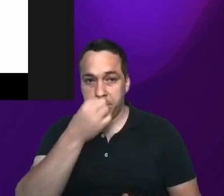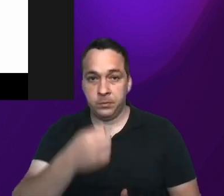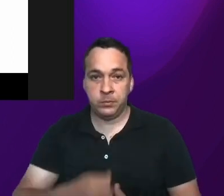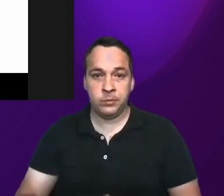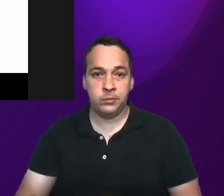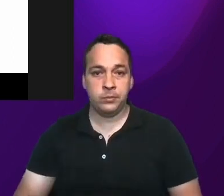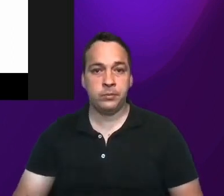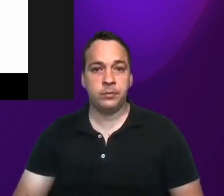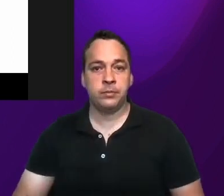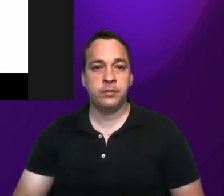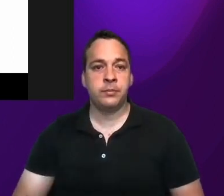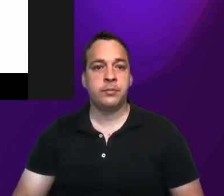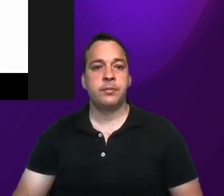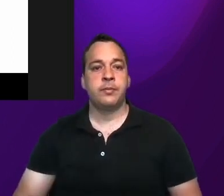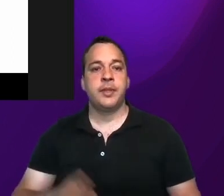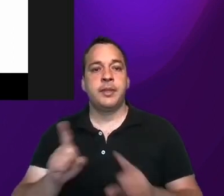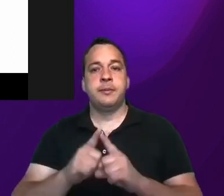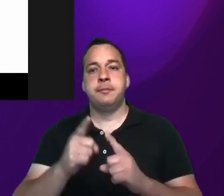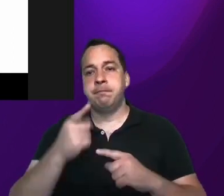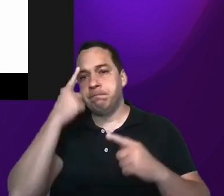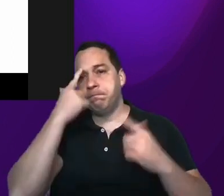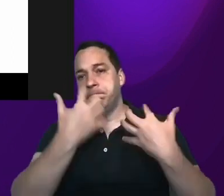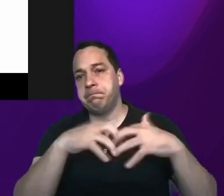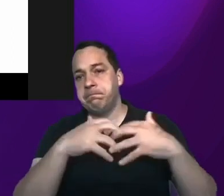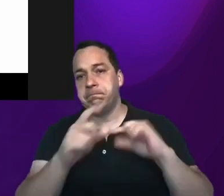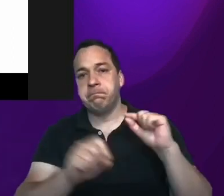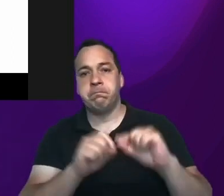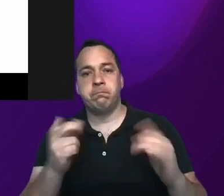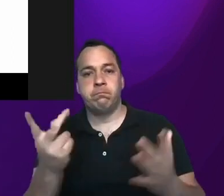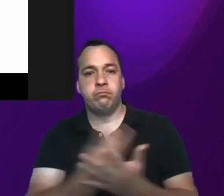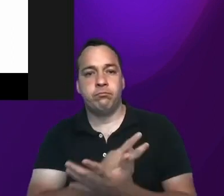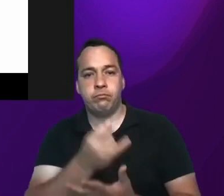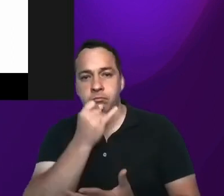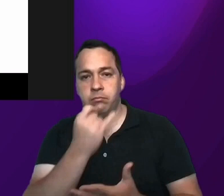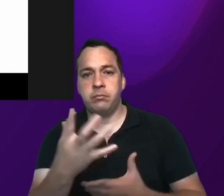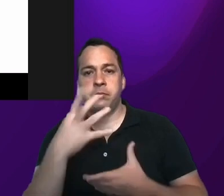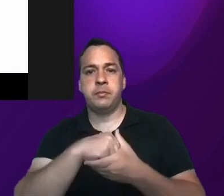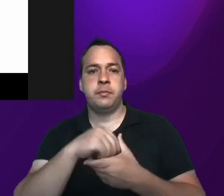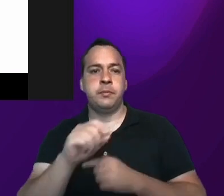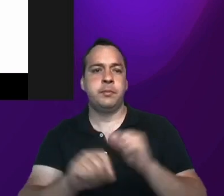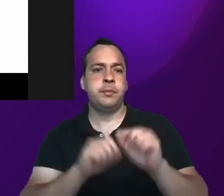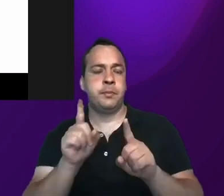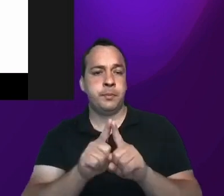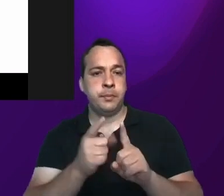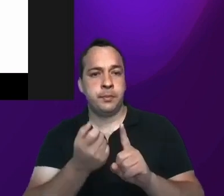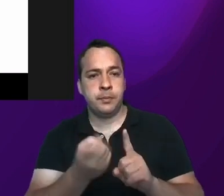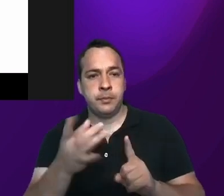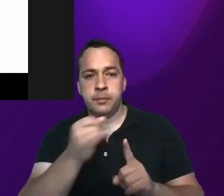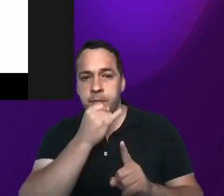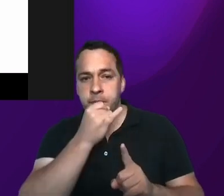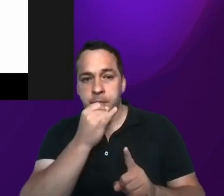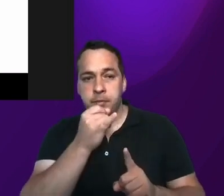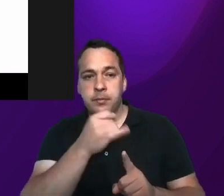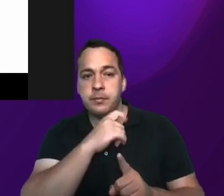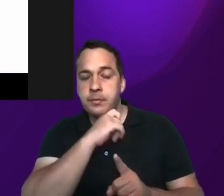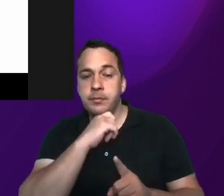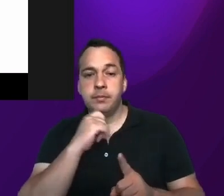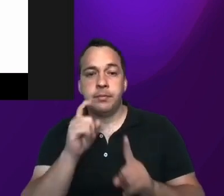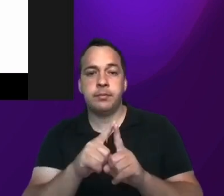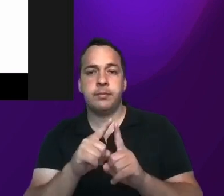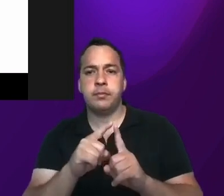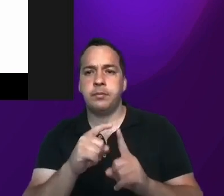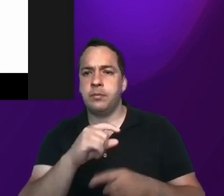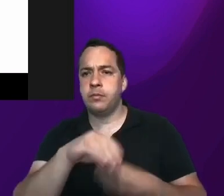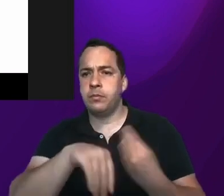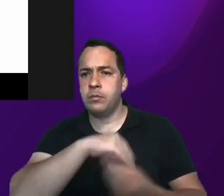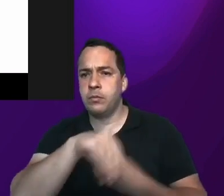isquemia cerebral também são relacionados à hipotensão intradialítica, o volume de ultrafiltração está relacionado à diminuição